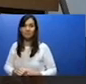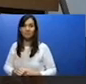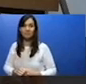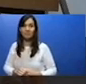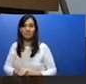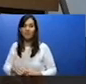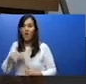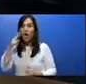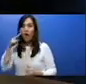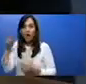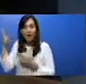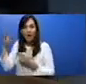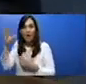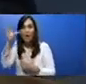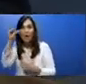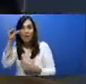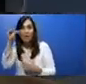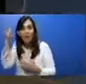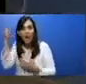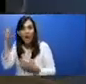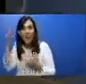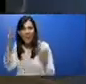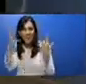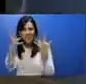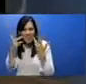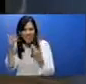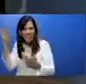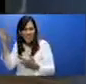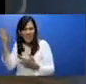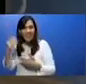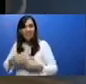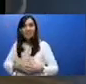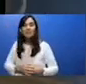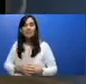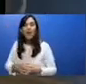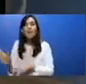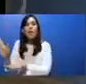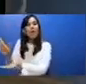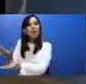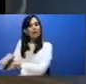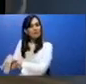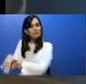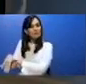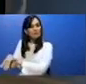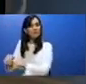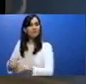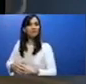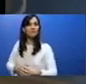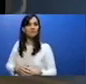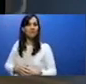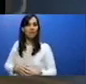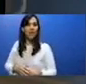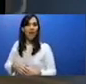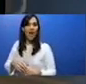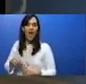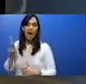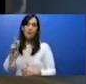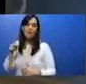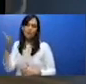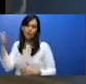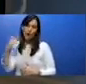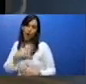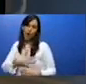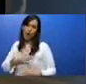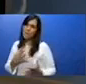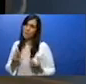Aí na página 8, olha que linda a imagem aqui da Mona Lisa. Eu gosto muito dessa pintura,